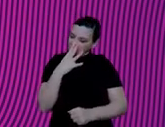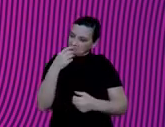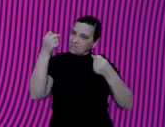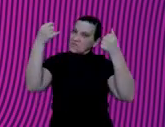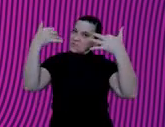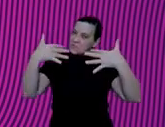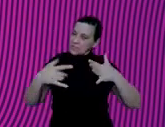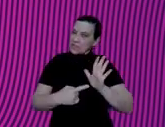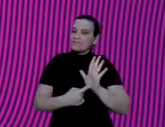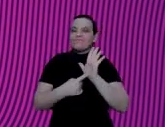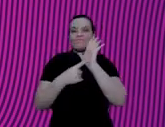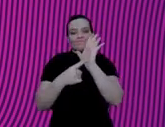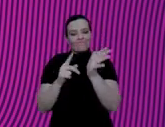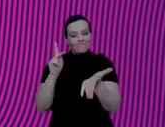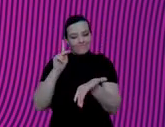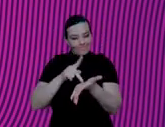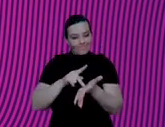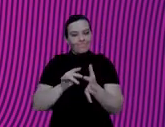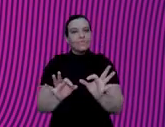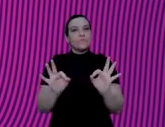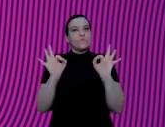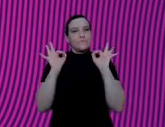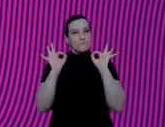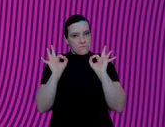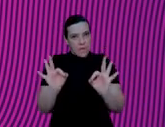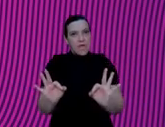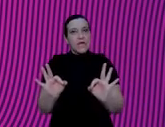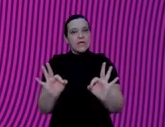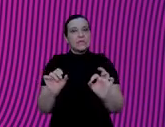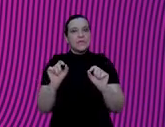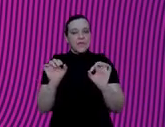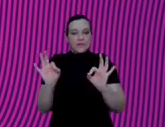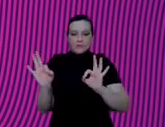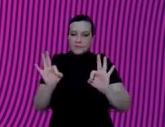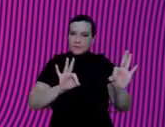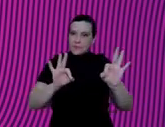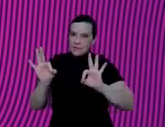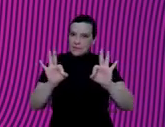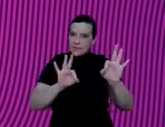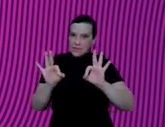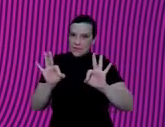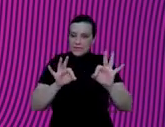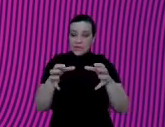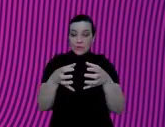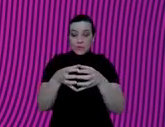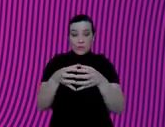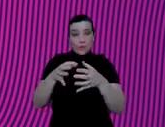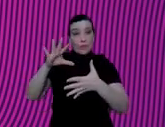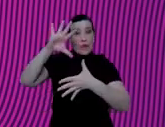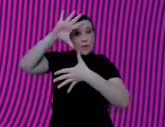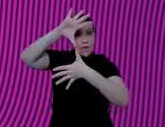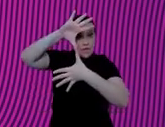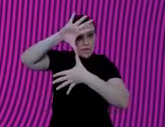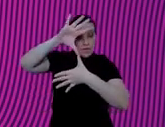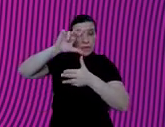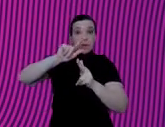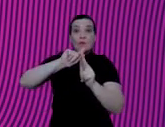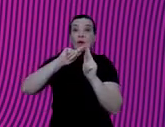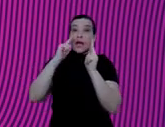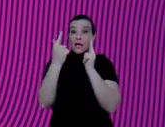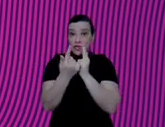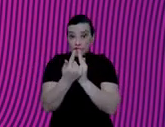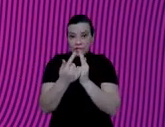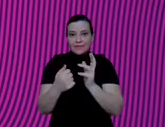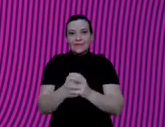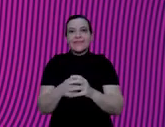reflete o que nós estamos fazendo no Grupo Américas, o HG. Eu queria chamar o Dr.